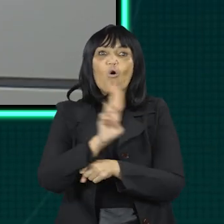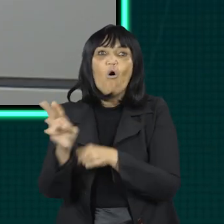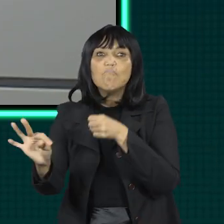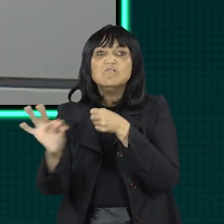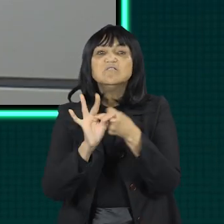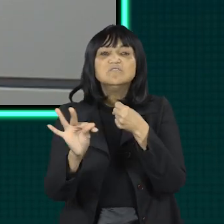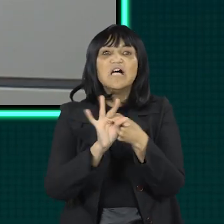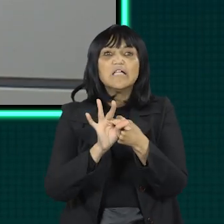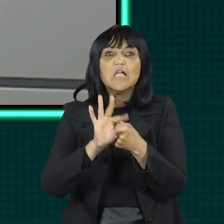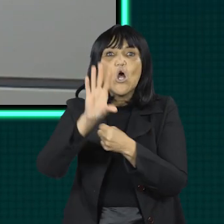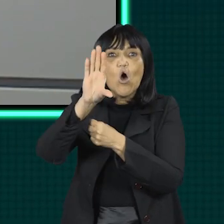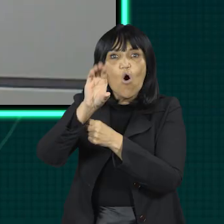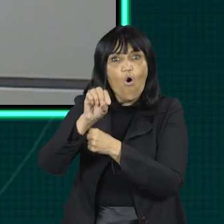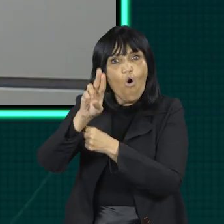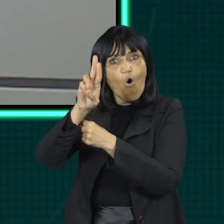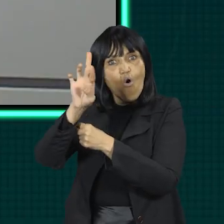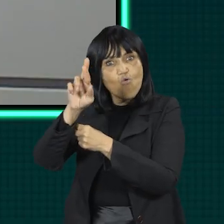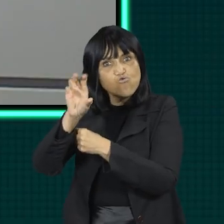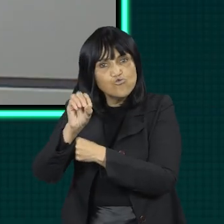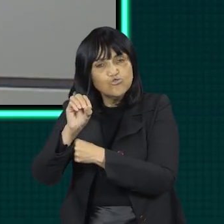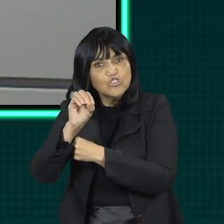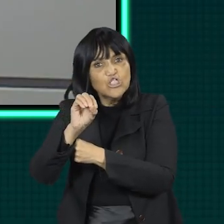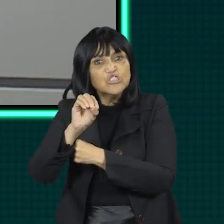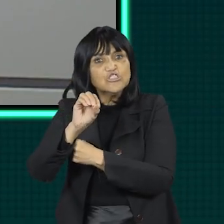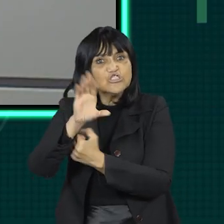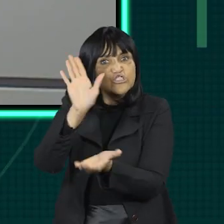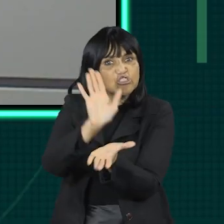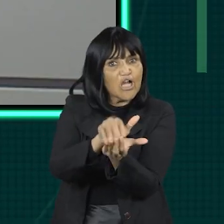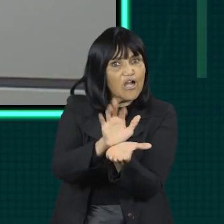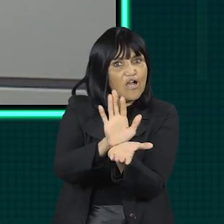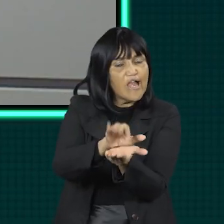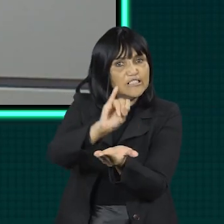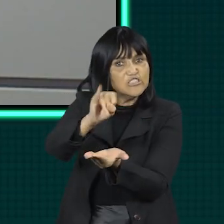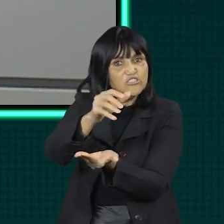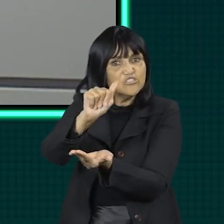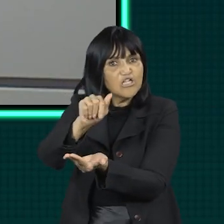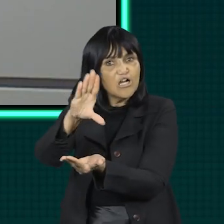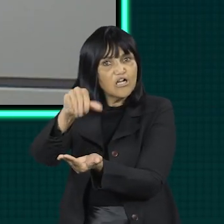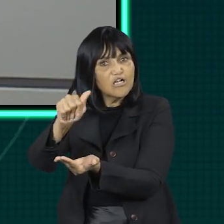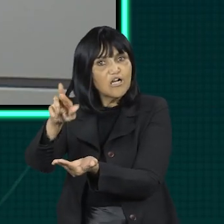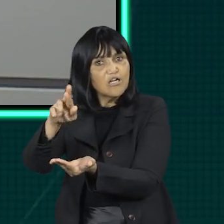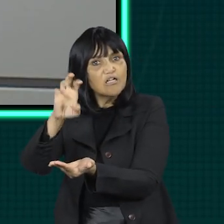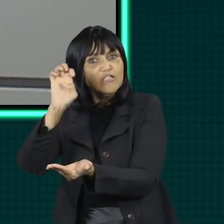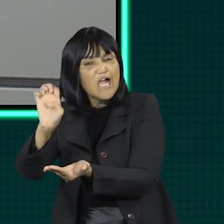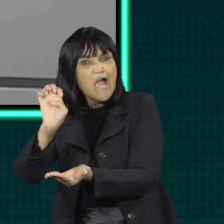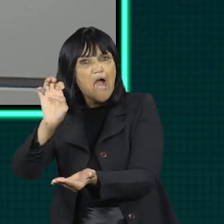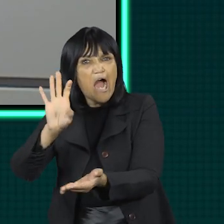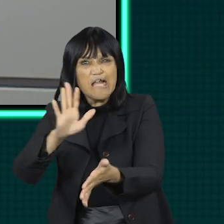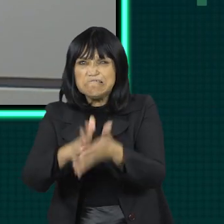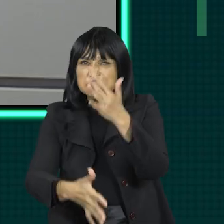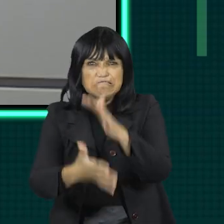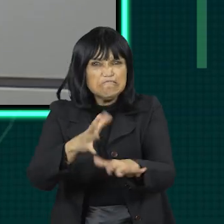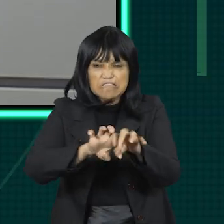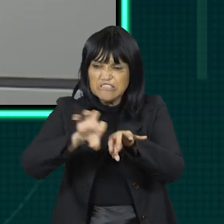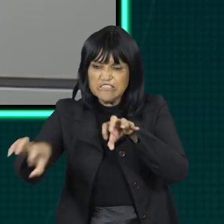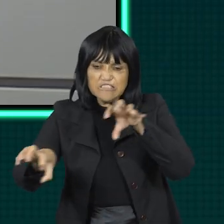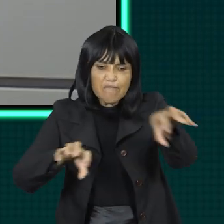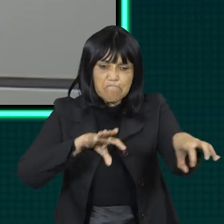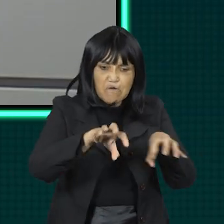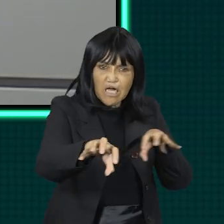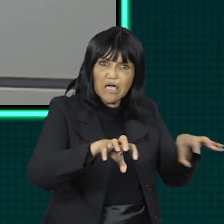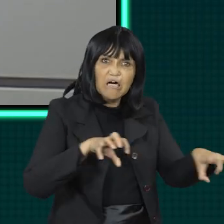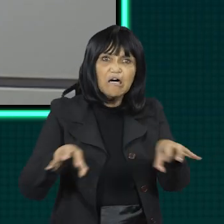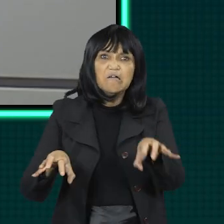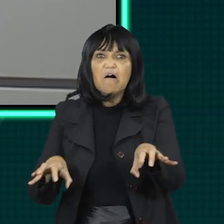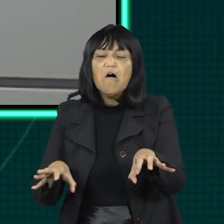chama tecnicamente de couro de jacaré, porque as trincas se entrelaçam, começa a desagregar materiais e